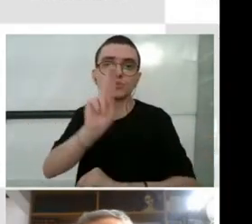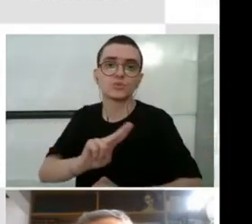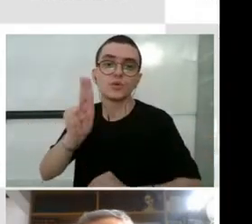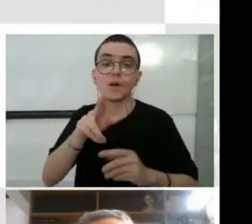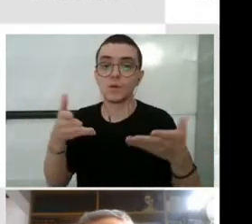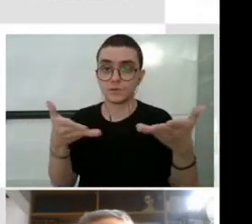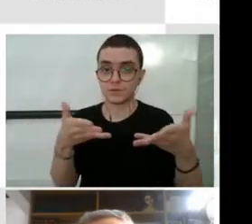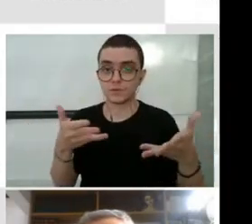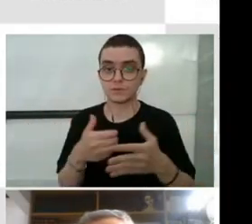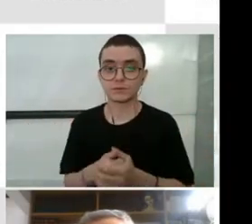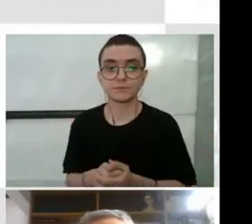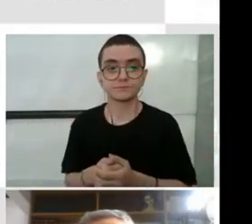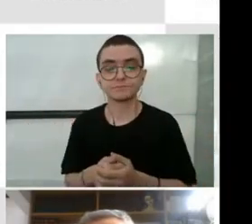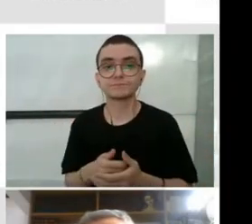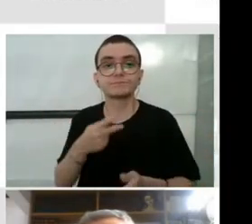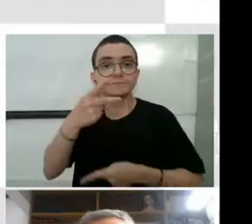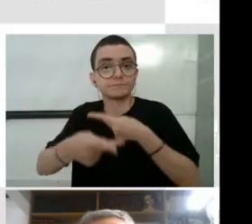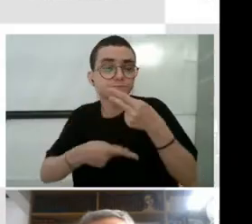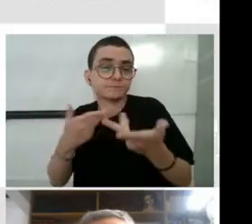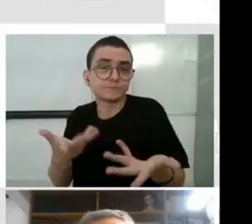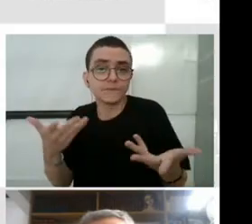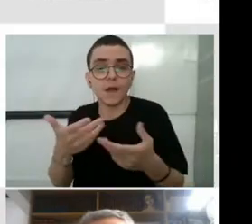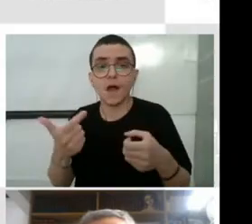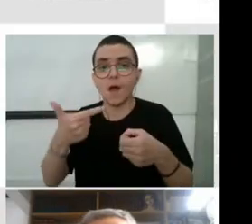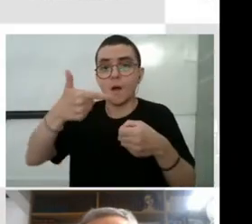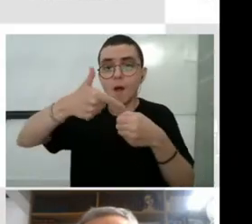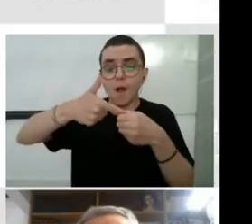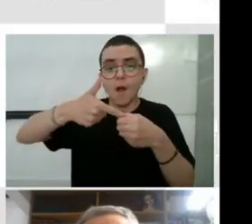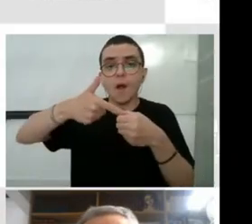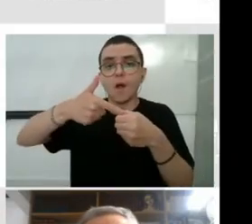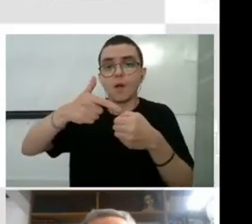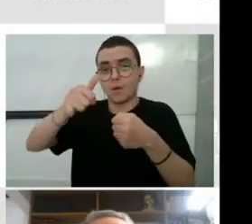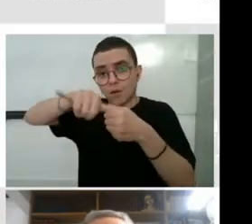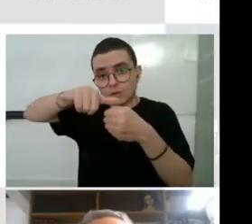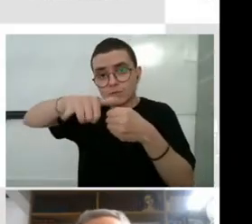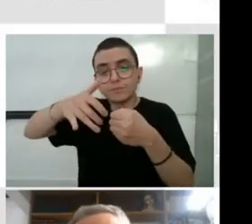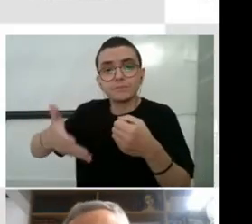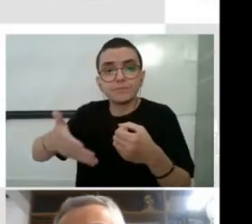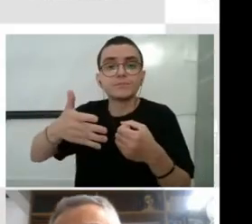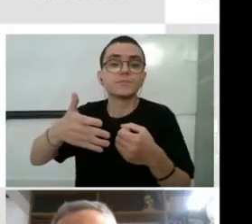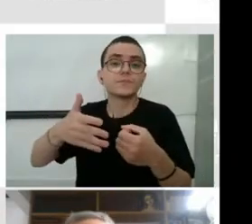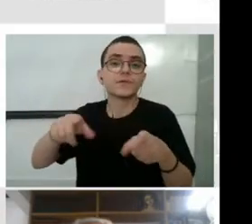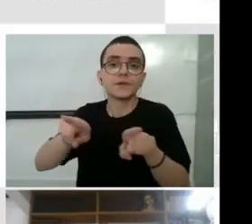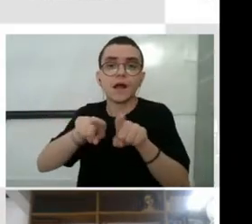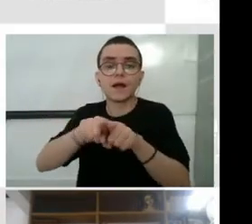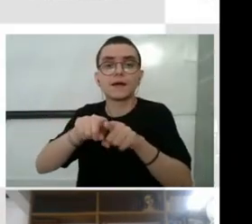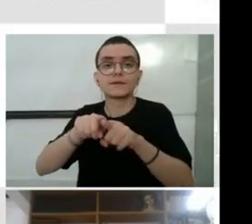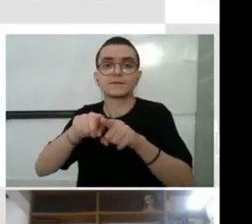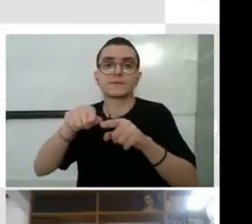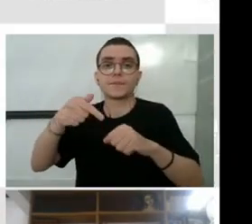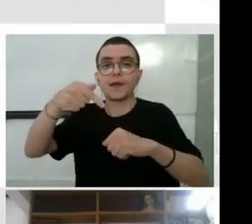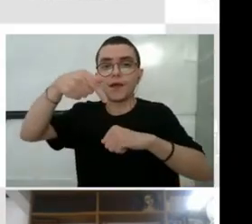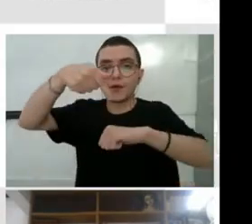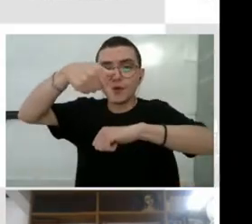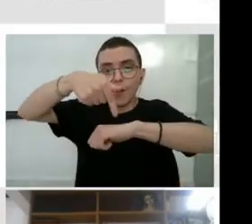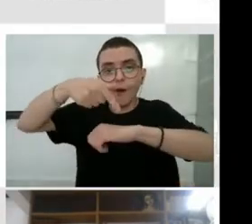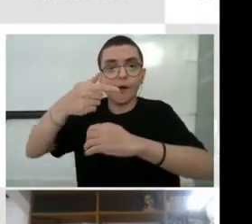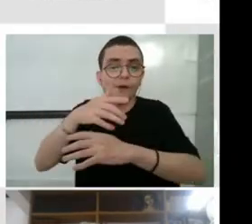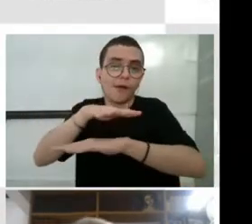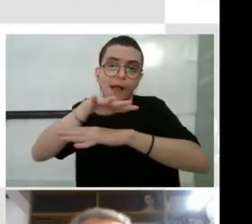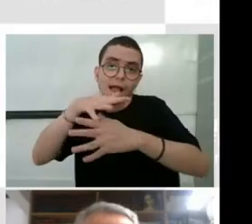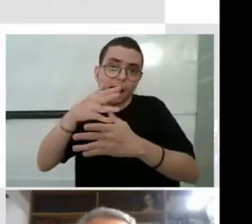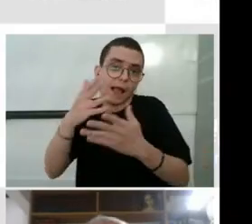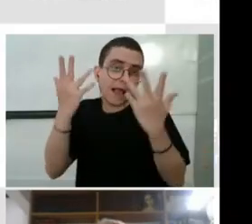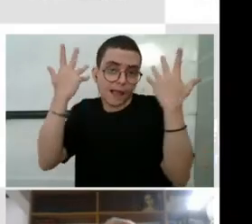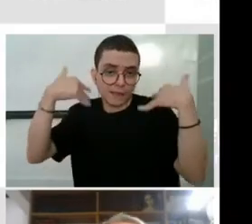Quanto ao petróleo e gás natural, na verdade, vocês percebem que existe um platô, né? Existe um platô, ou seja, que até 2050 haveria uma